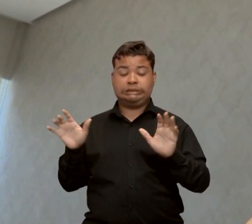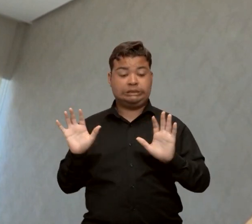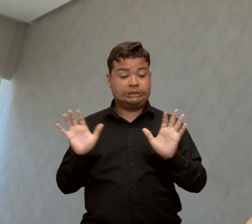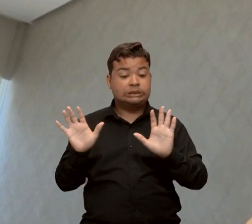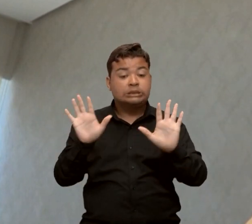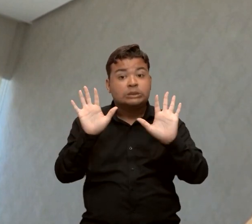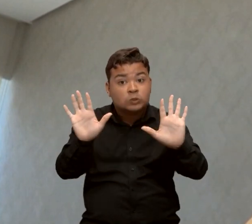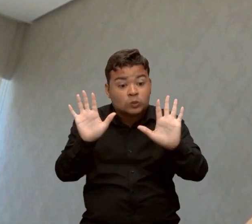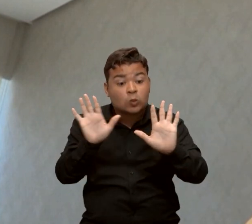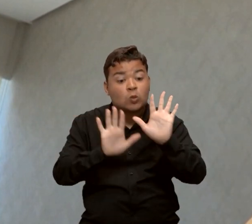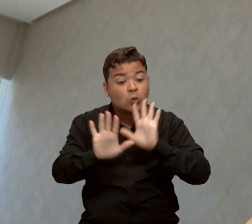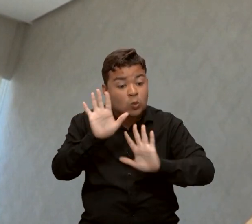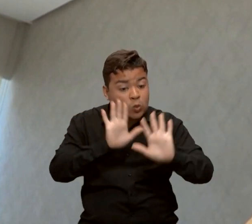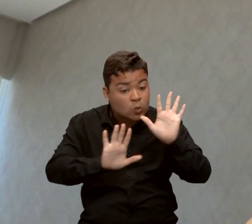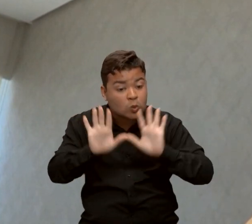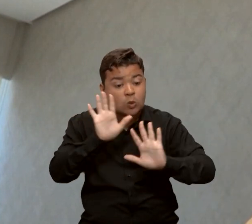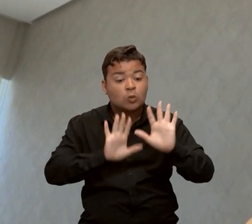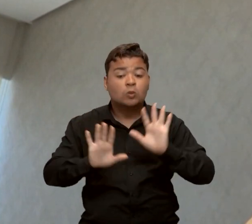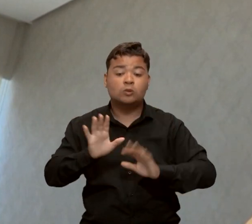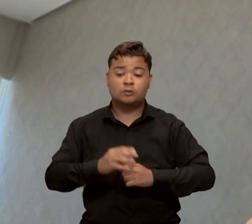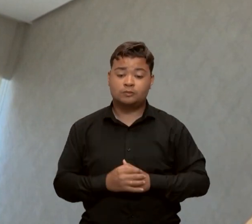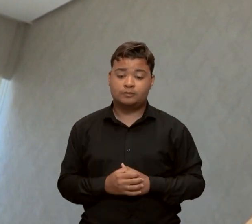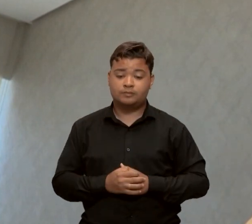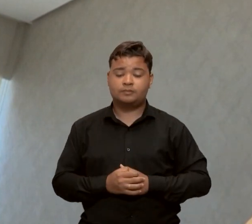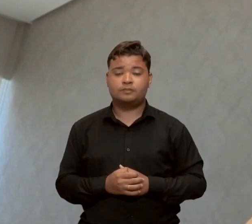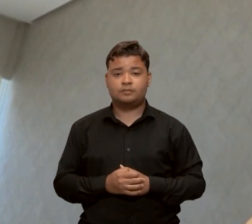cuidado com, né?